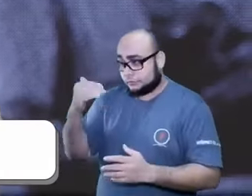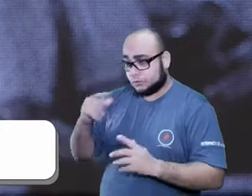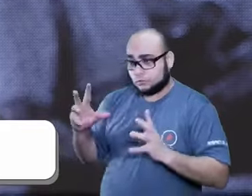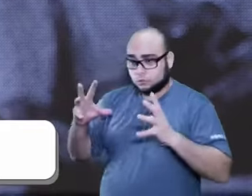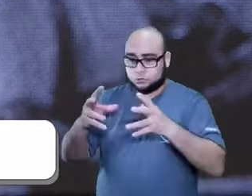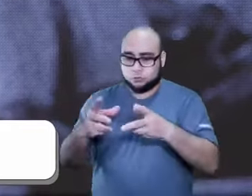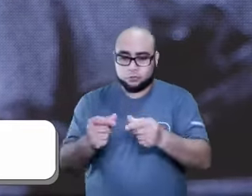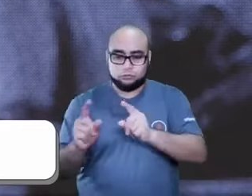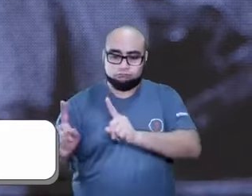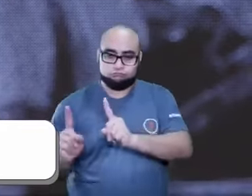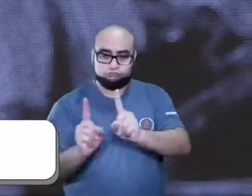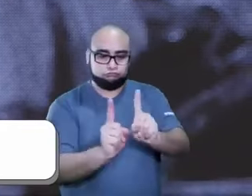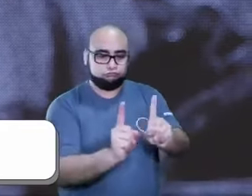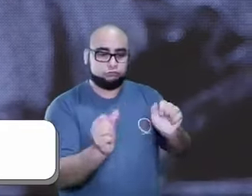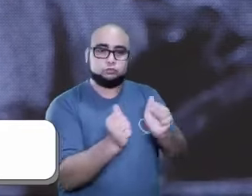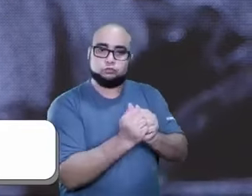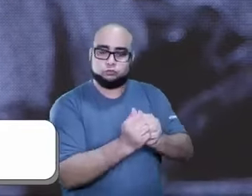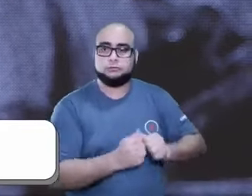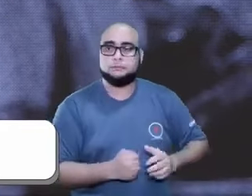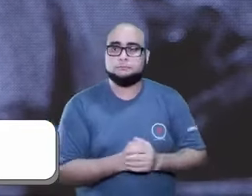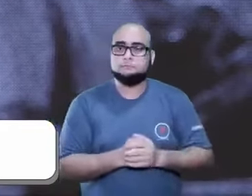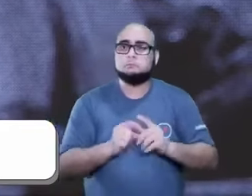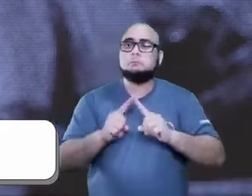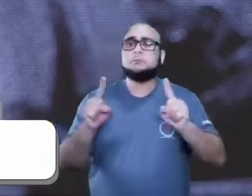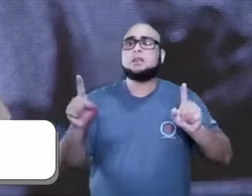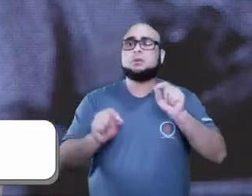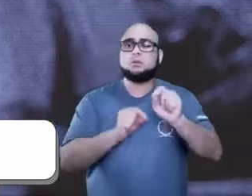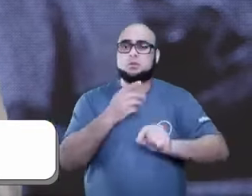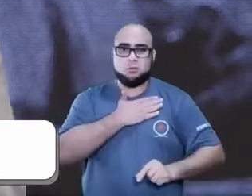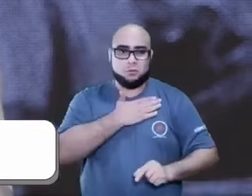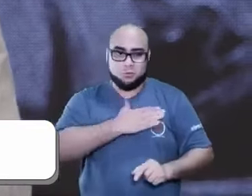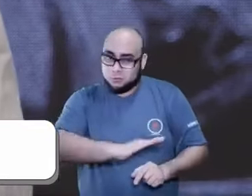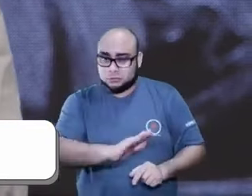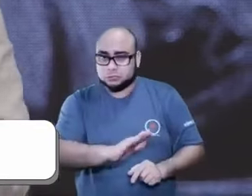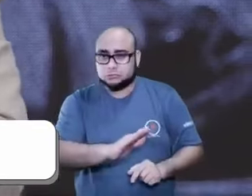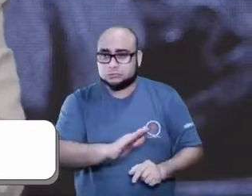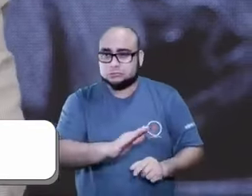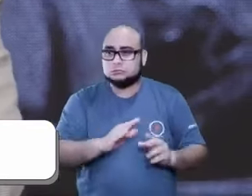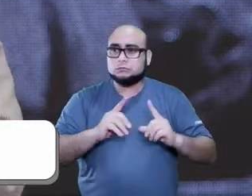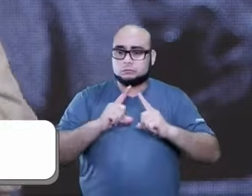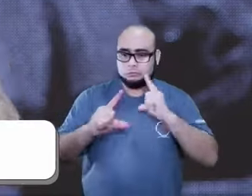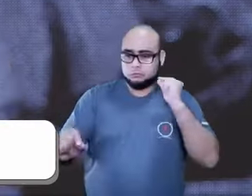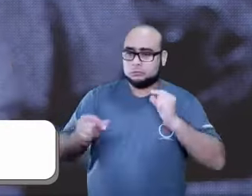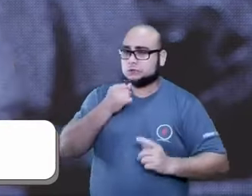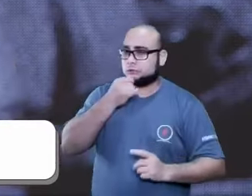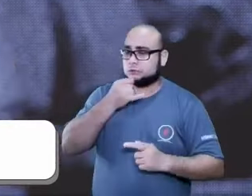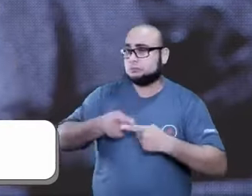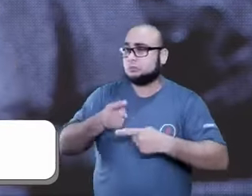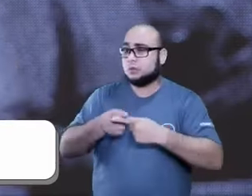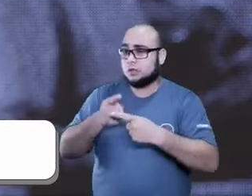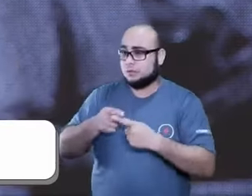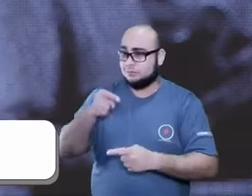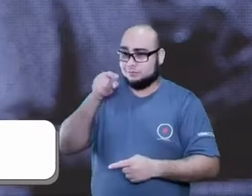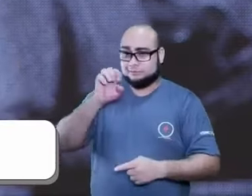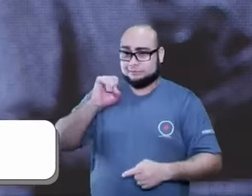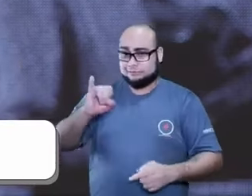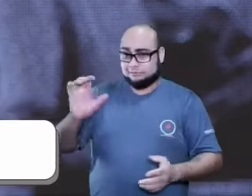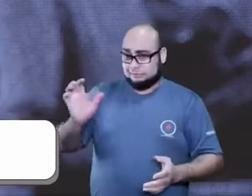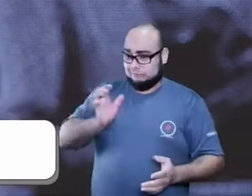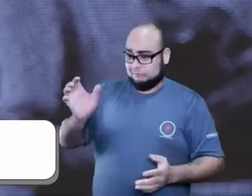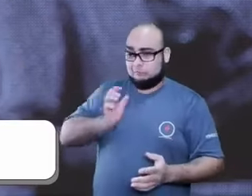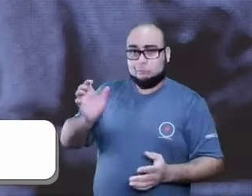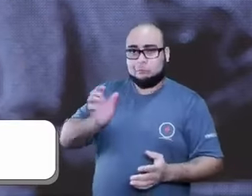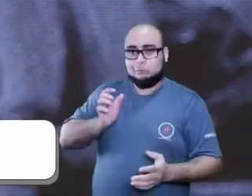ele, contrariado com essa palavra, retirou-se triste, porque possuía muitas